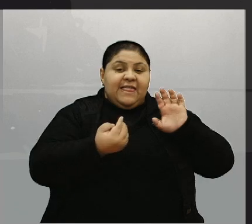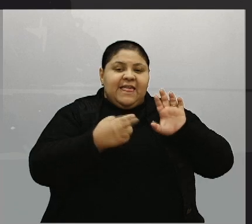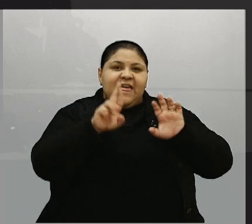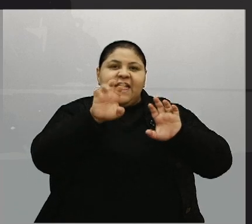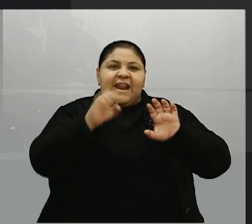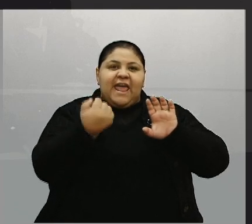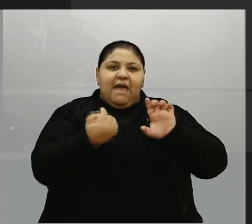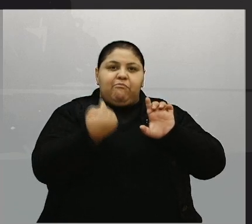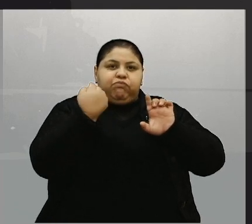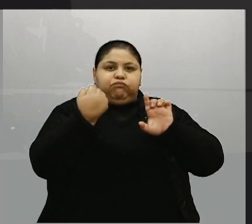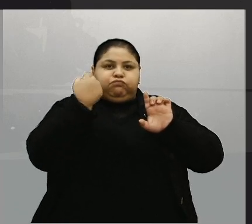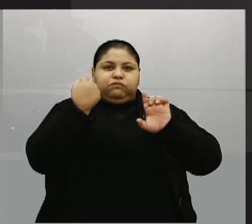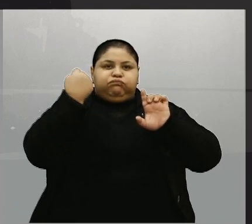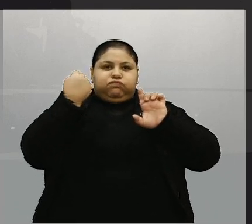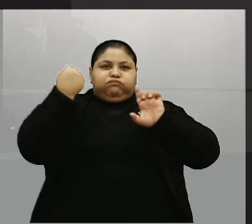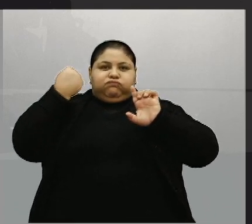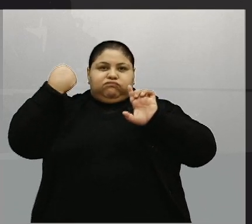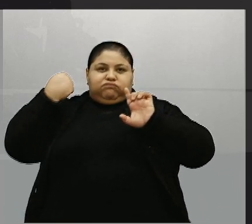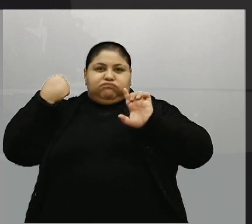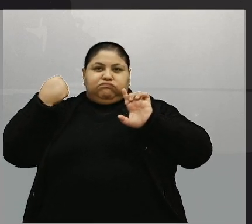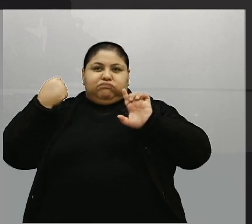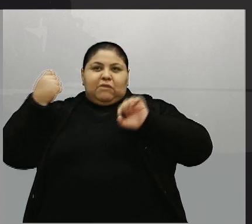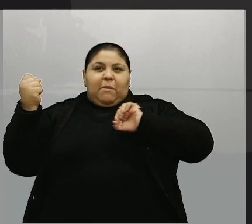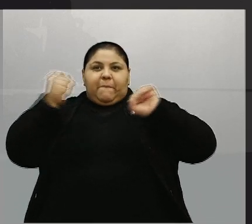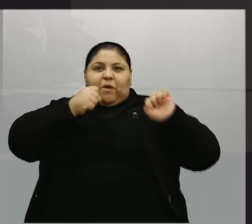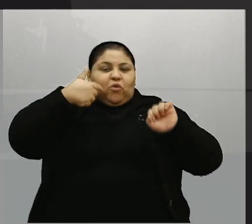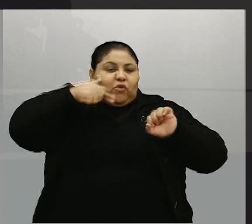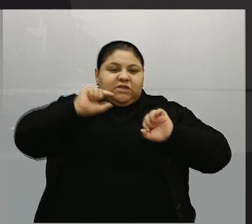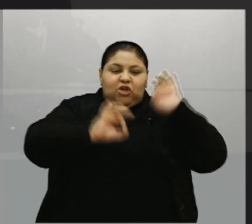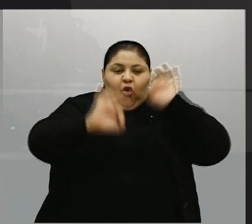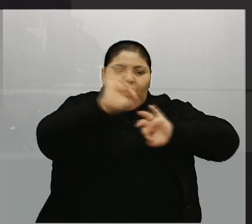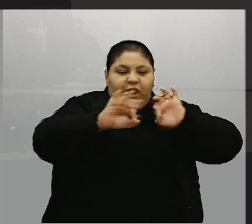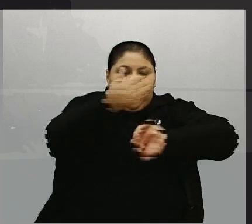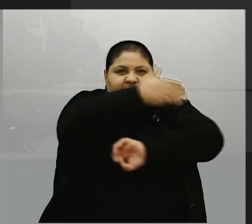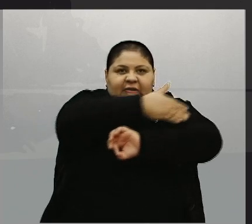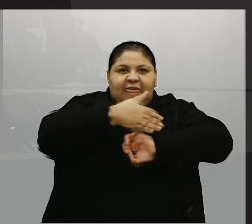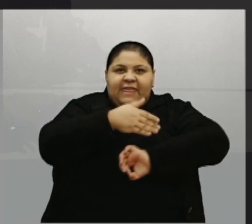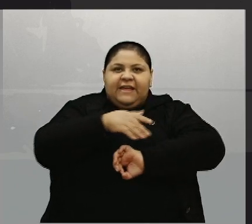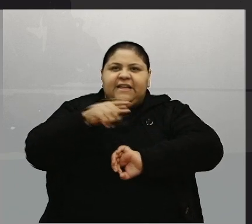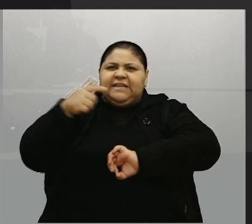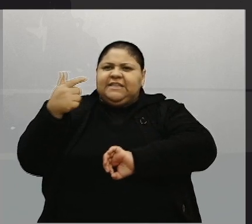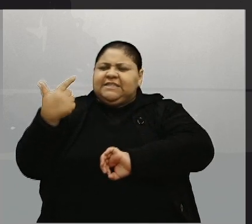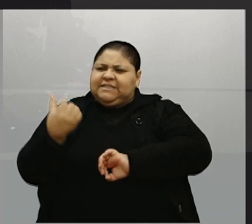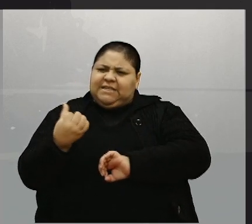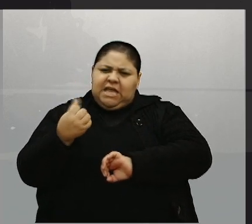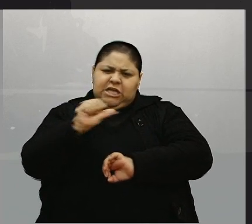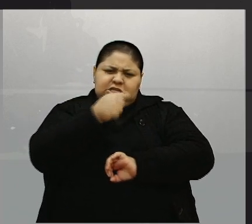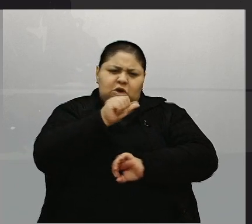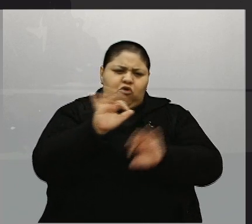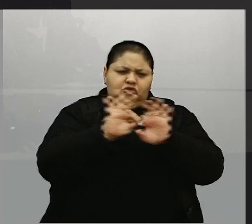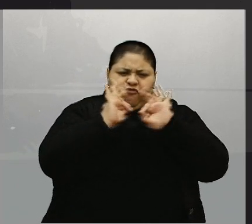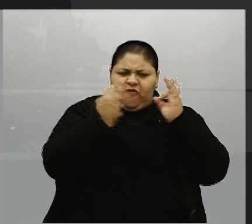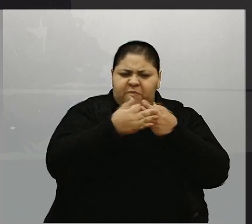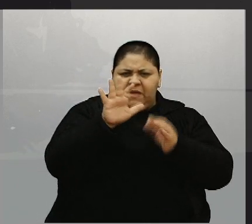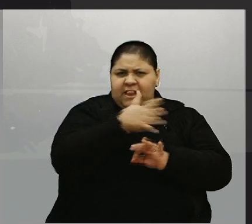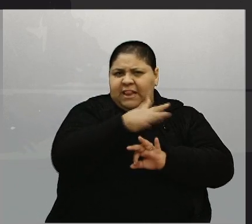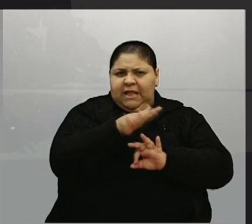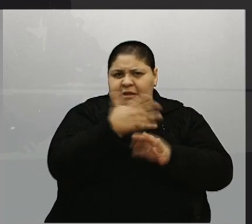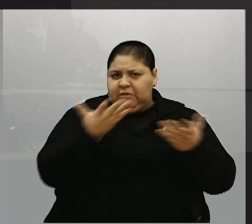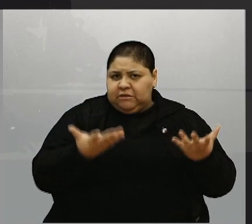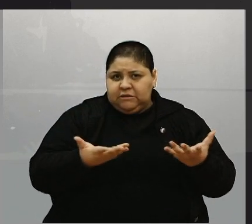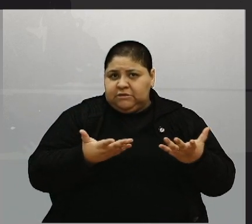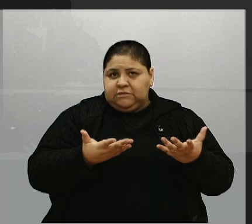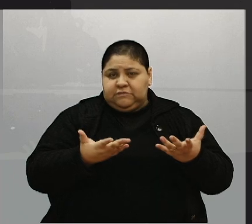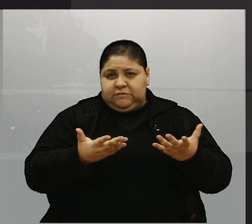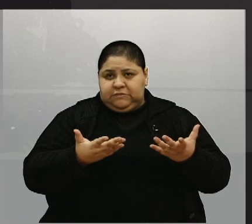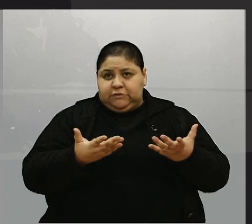metros, para poder recompor a estrada lá que dá em 6 a 8 famílias, mais o canil nos fundos que tem 150 cachorros. Só